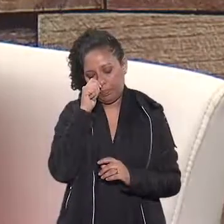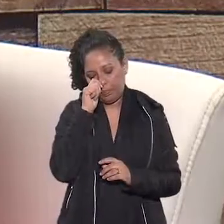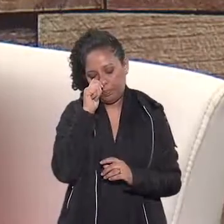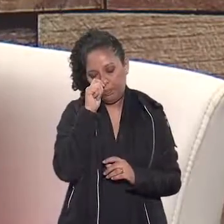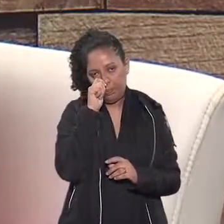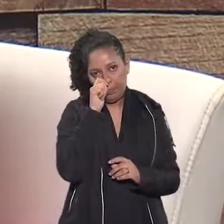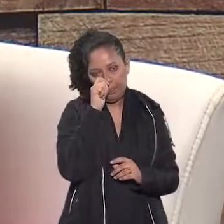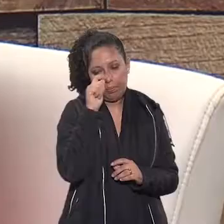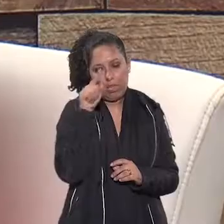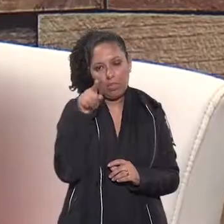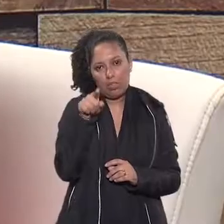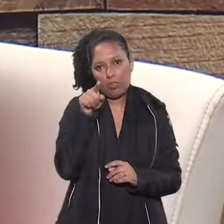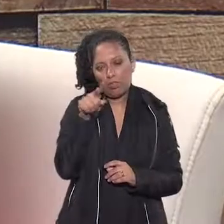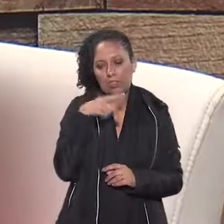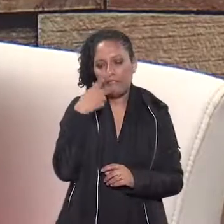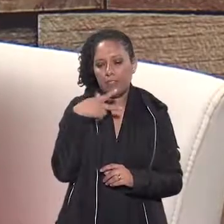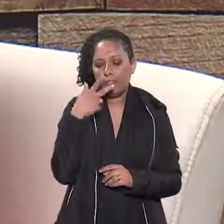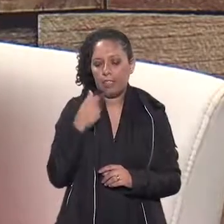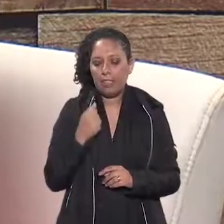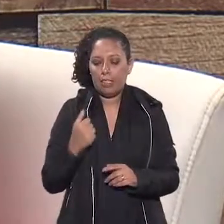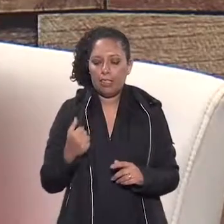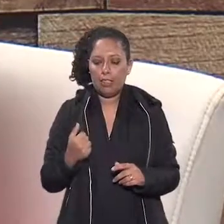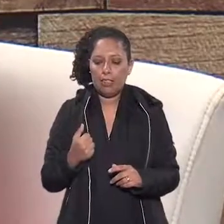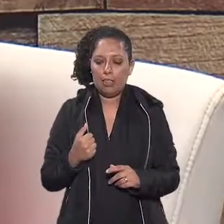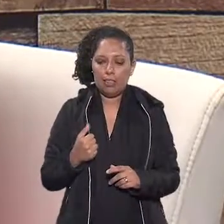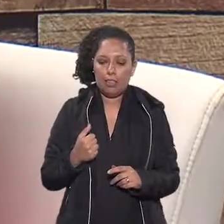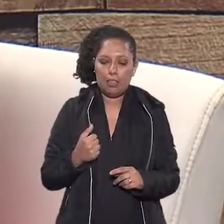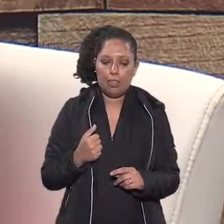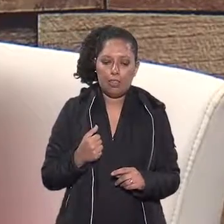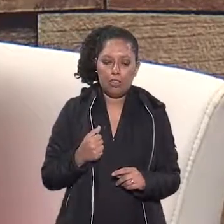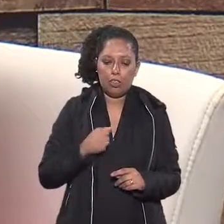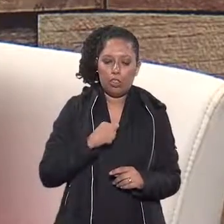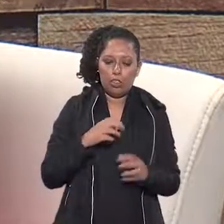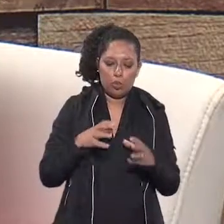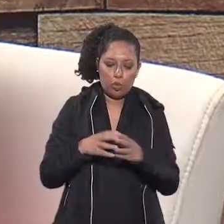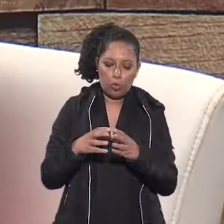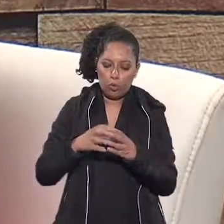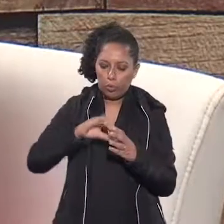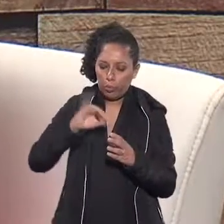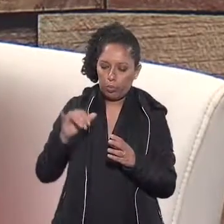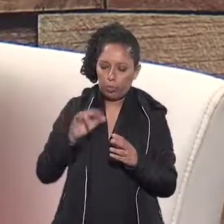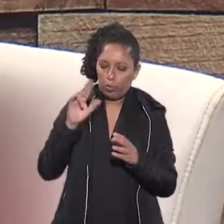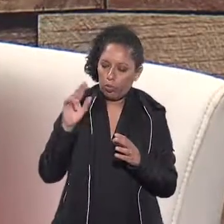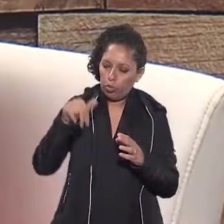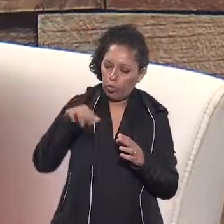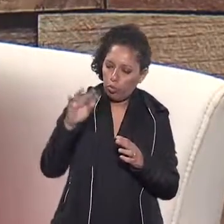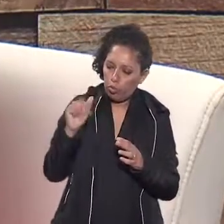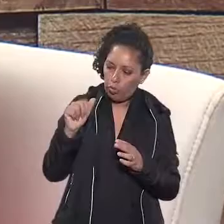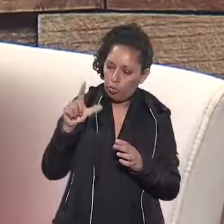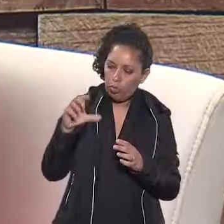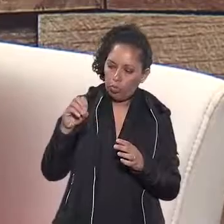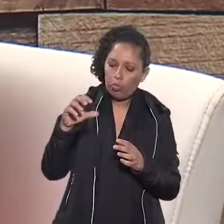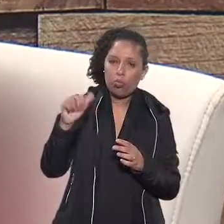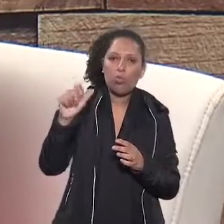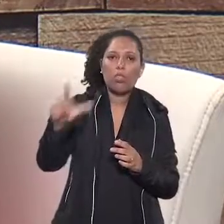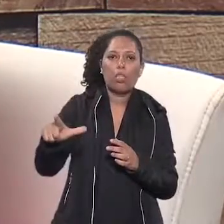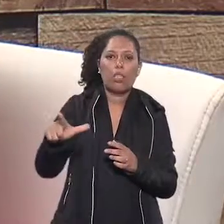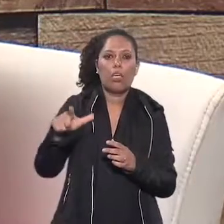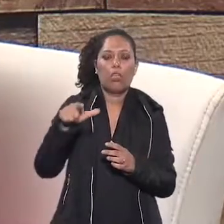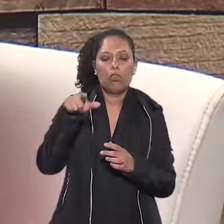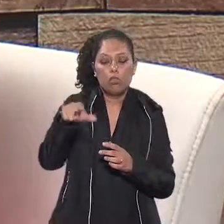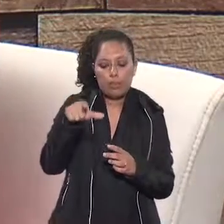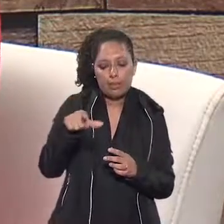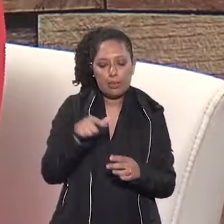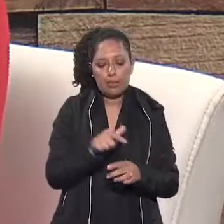como é que você define a sua atuação hoje na junta local, né? O seu papel, não